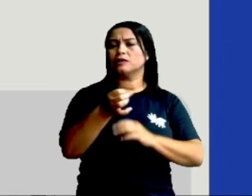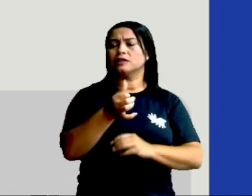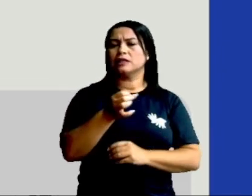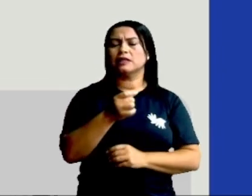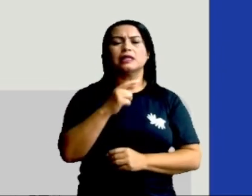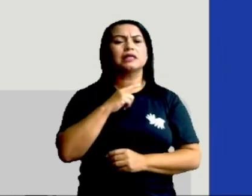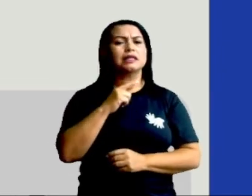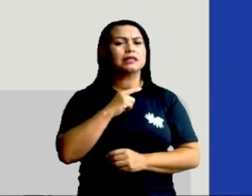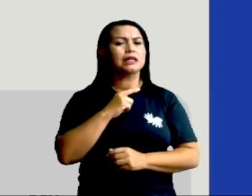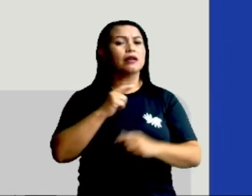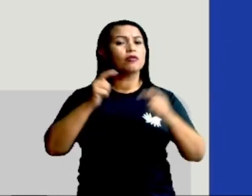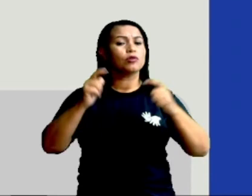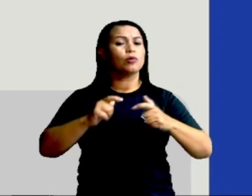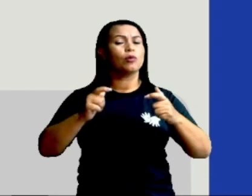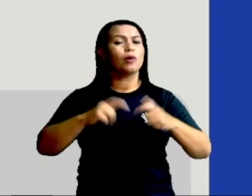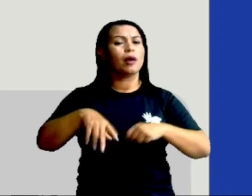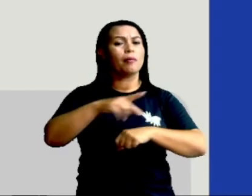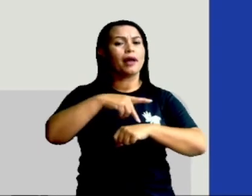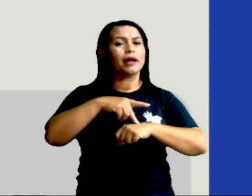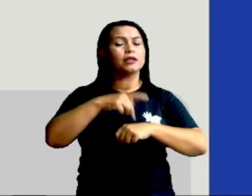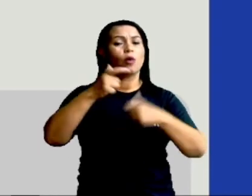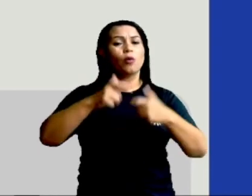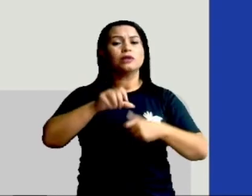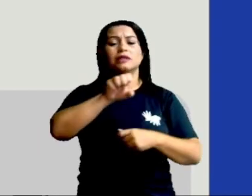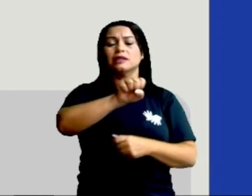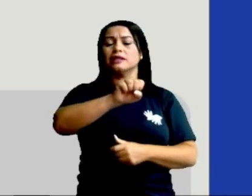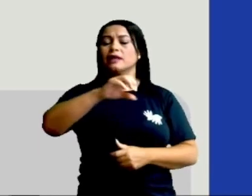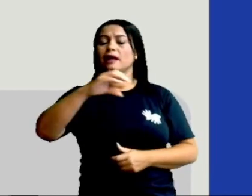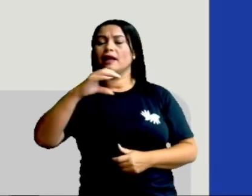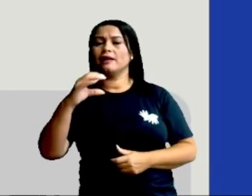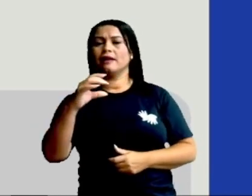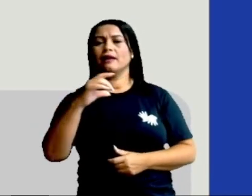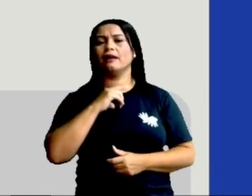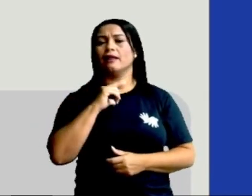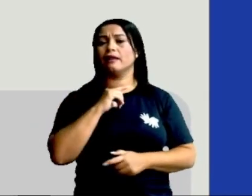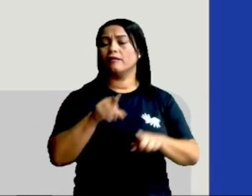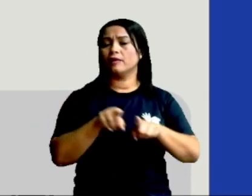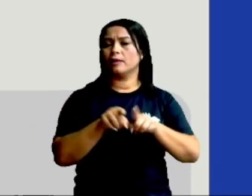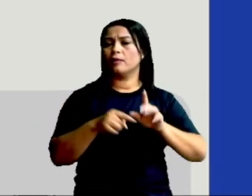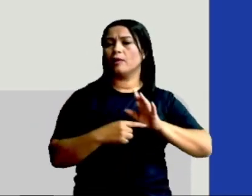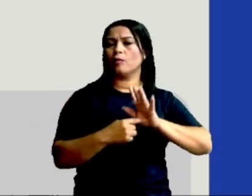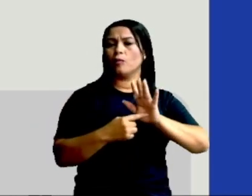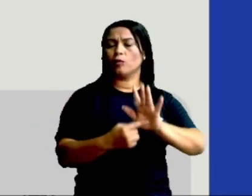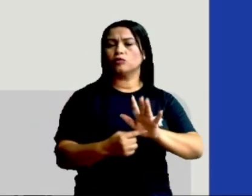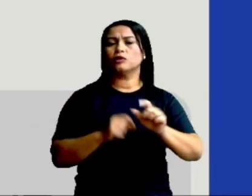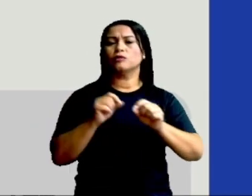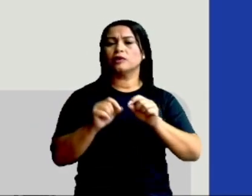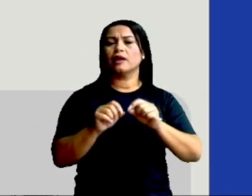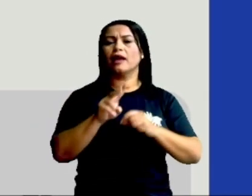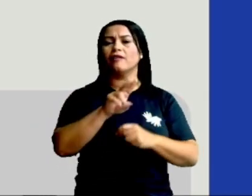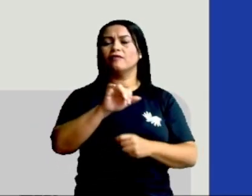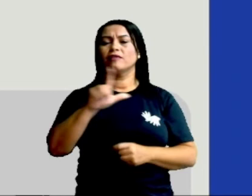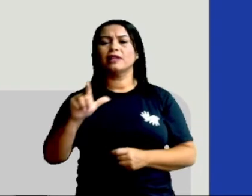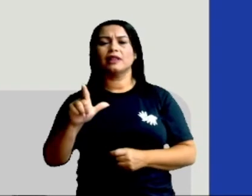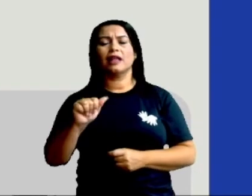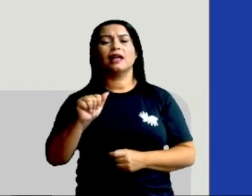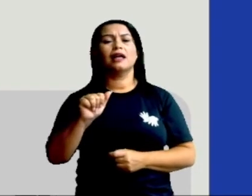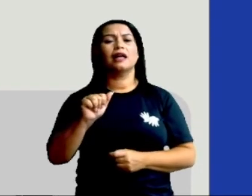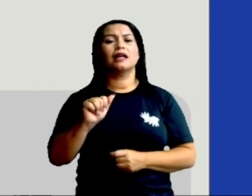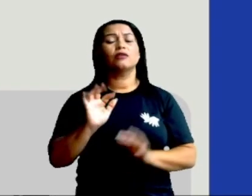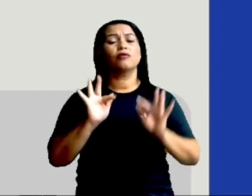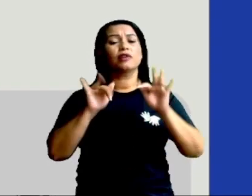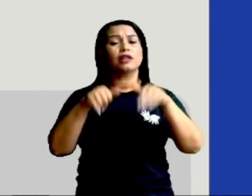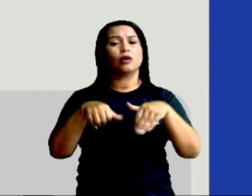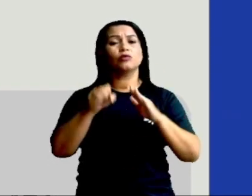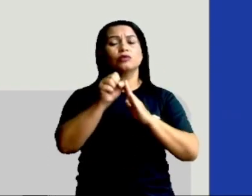ocupação iniciou-se no atual país que Santa Catarina destacando-se A Vida eles São Francisco do Sul no final